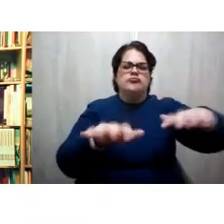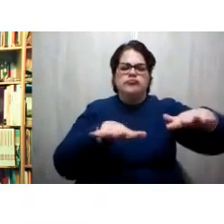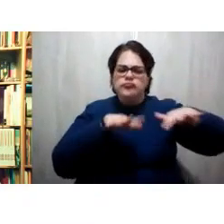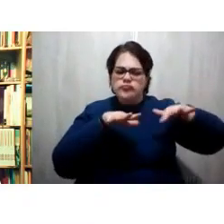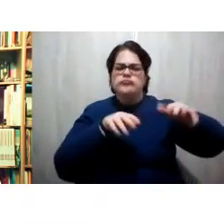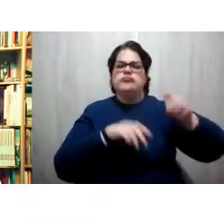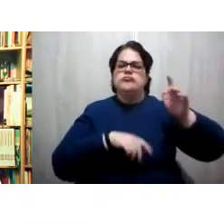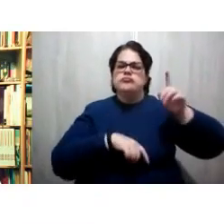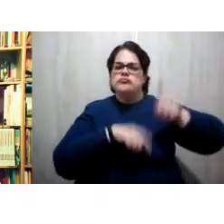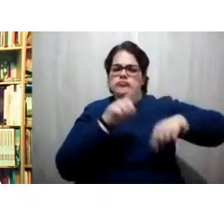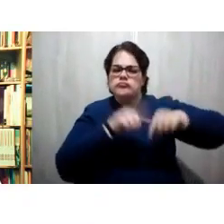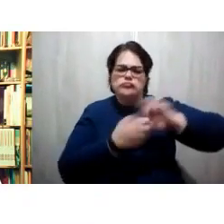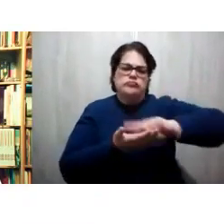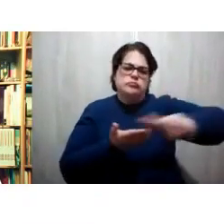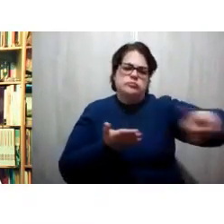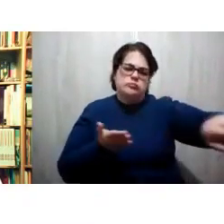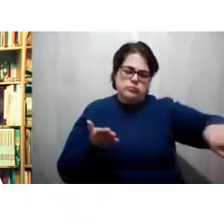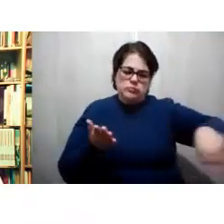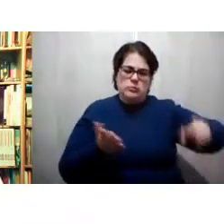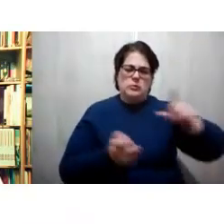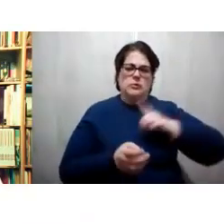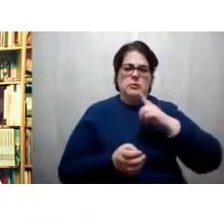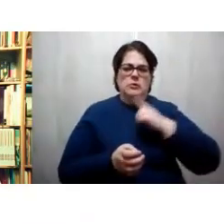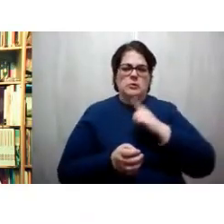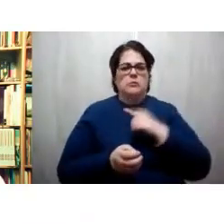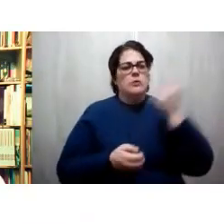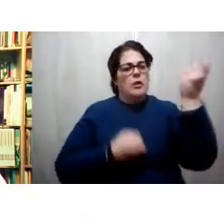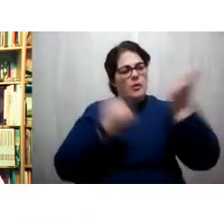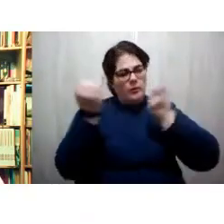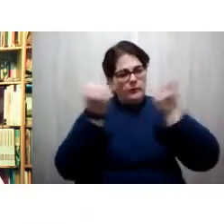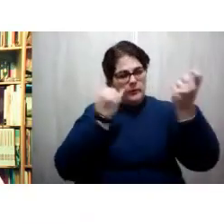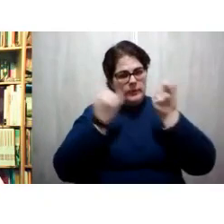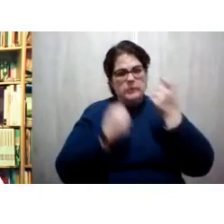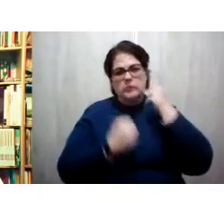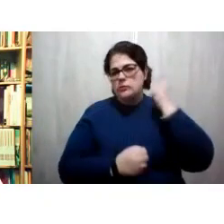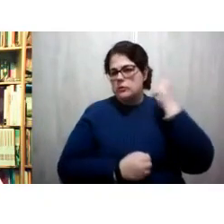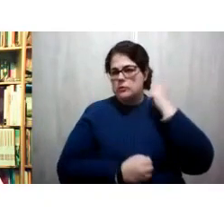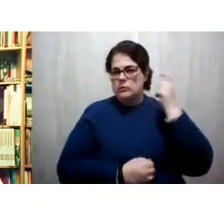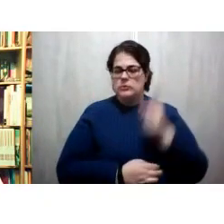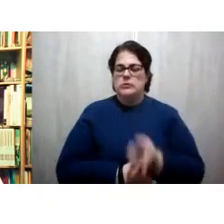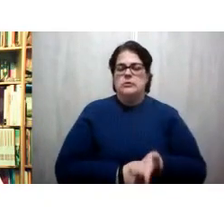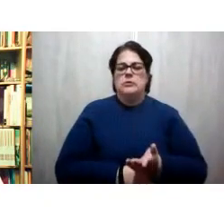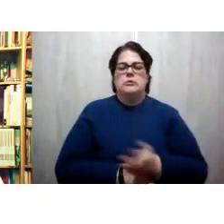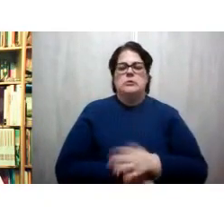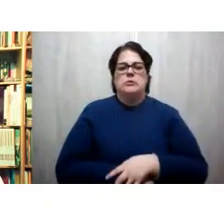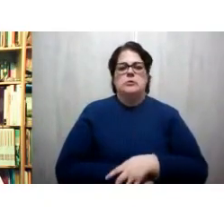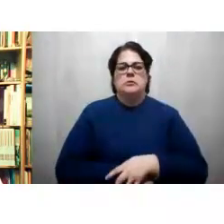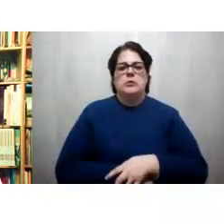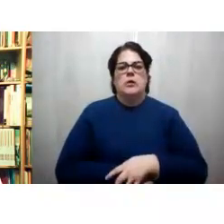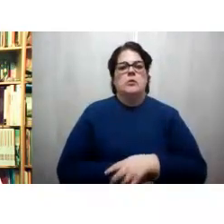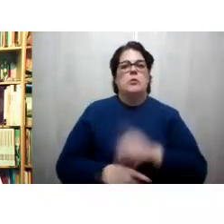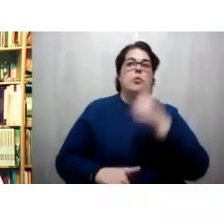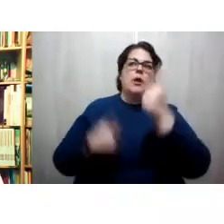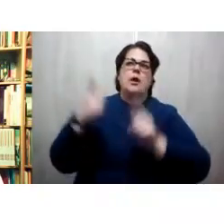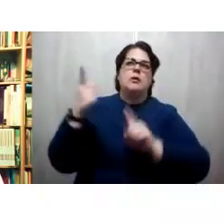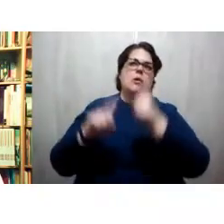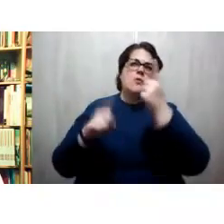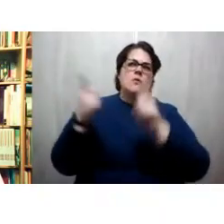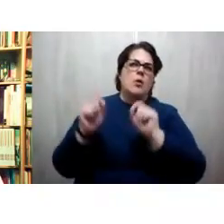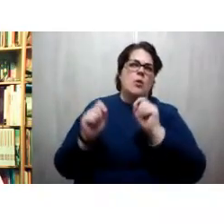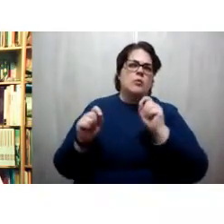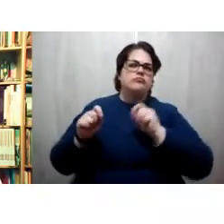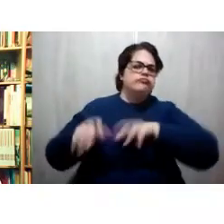produtos audiovisuais por meio de informação sonora. Né? Em um desfile de carnaval, o que a gente